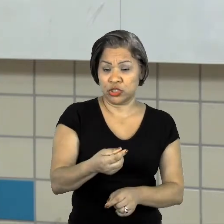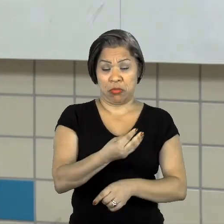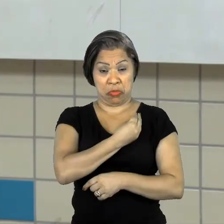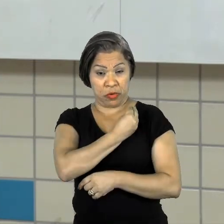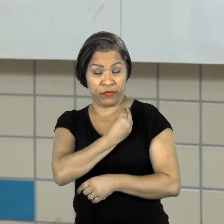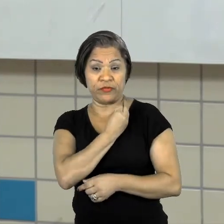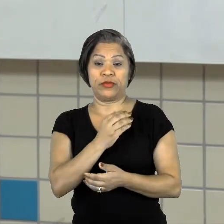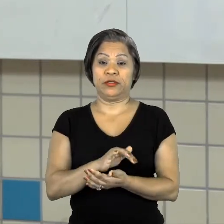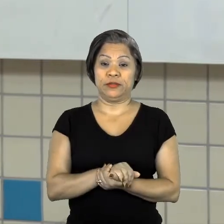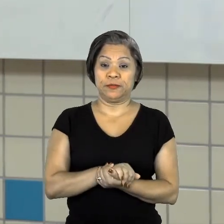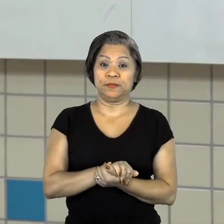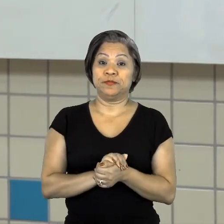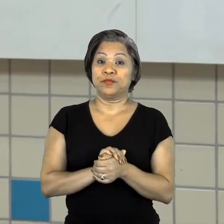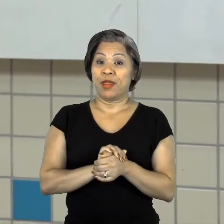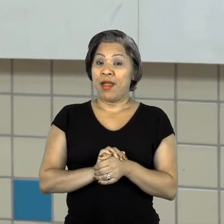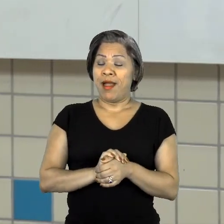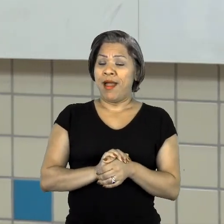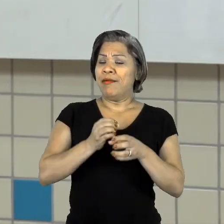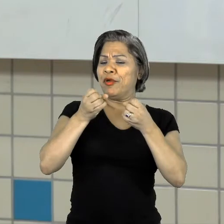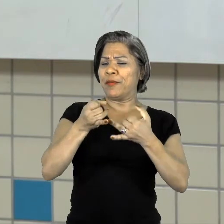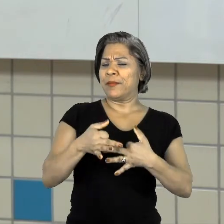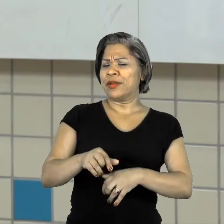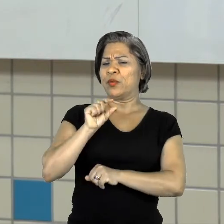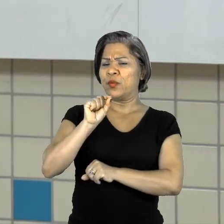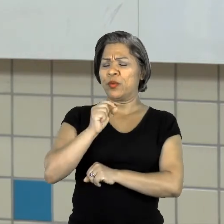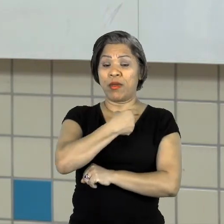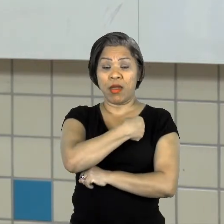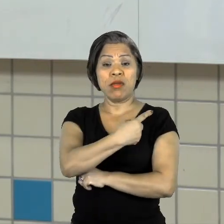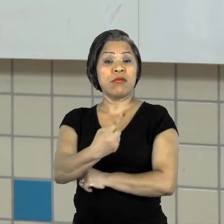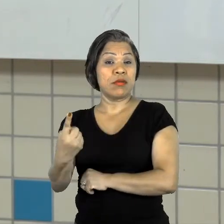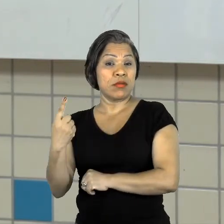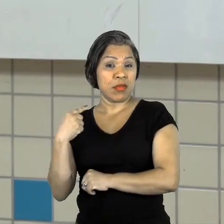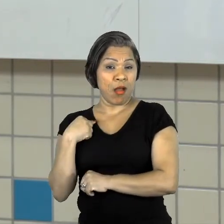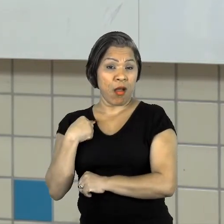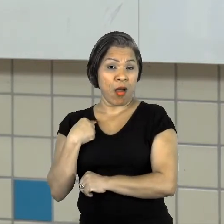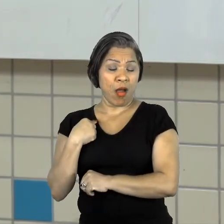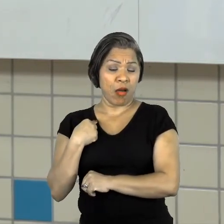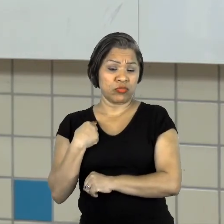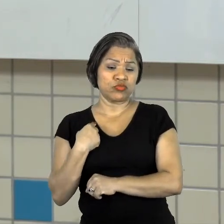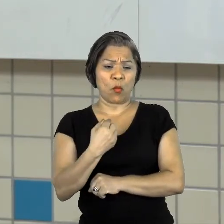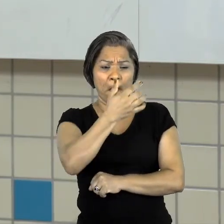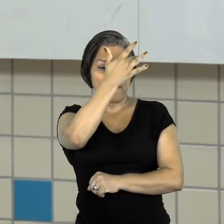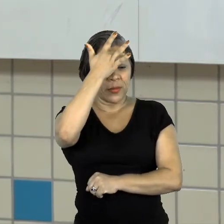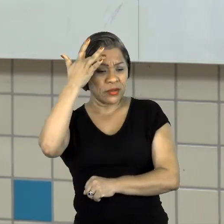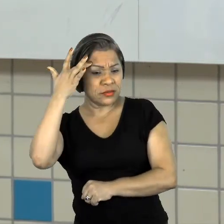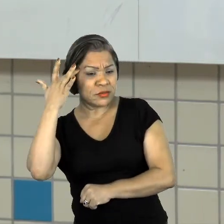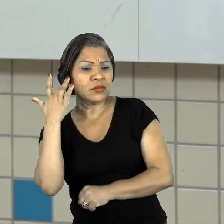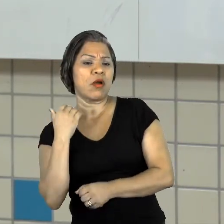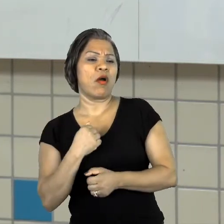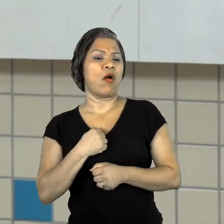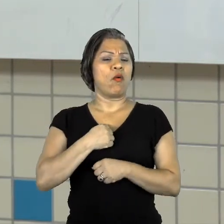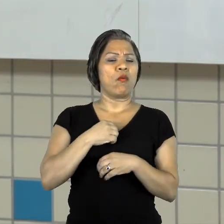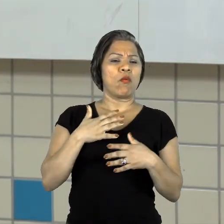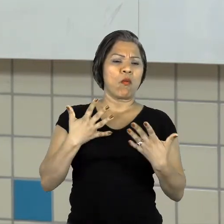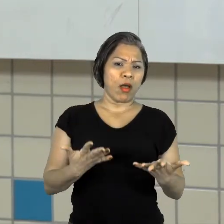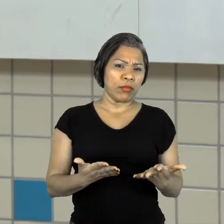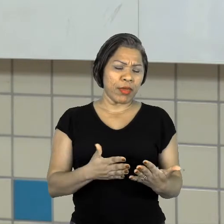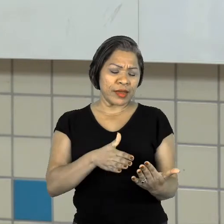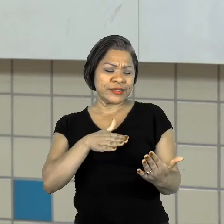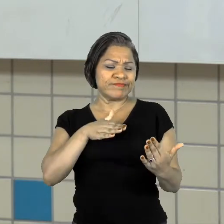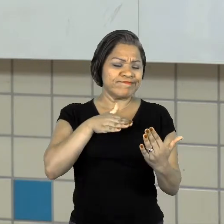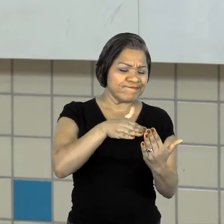o quê? Que nós, enquanto pessoas, nós devemos e tentamos sermos pessoas melhores